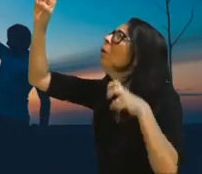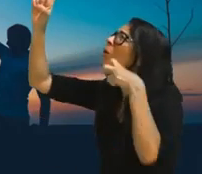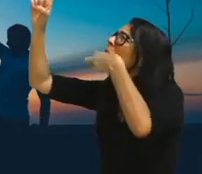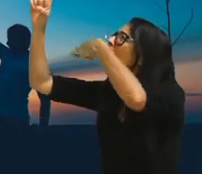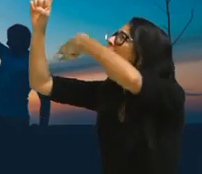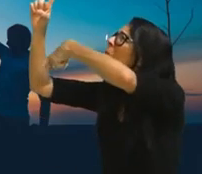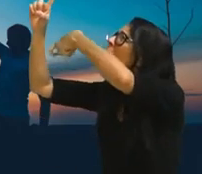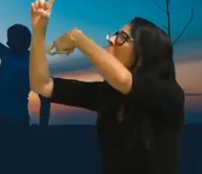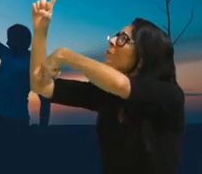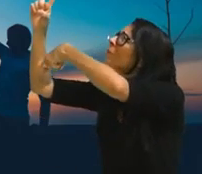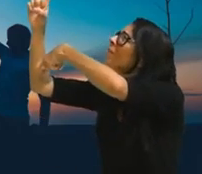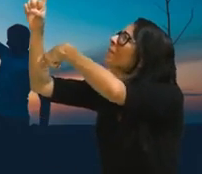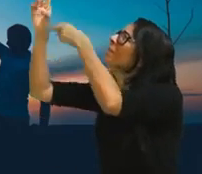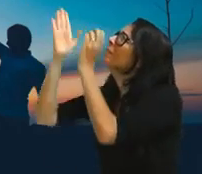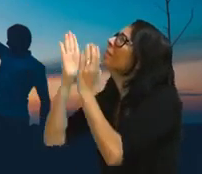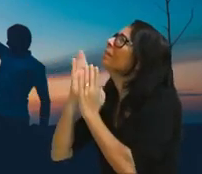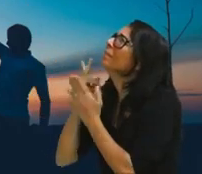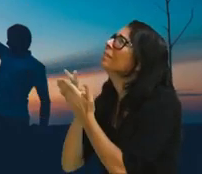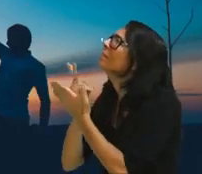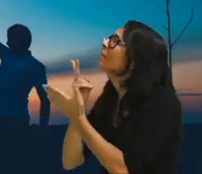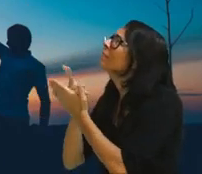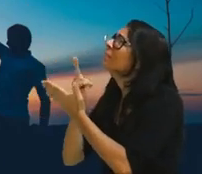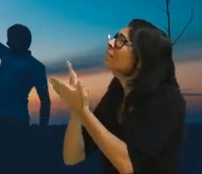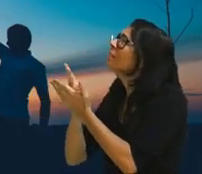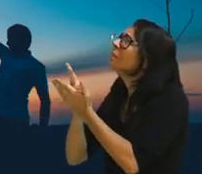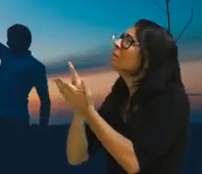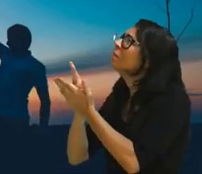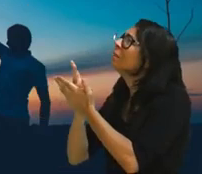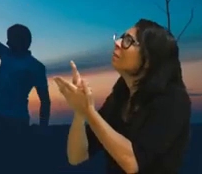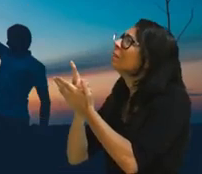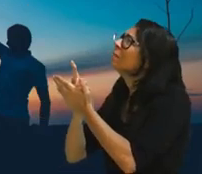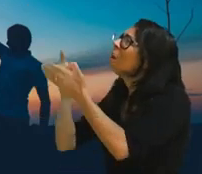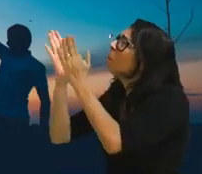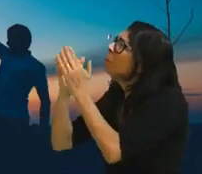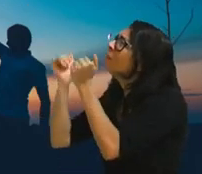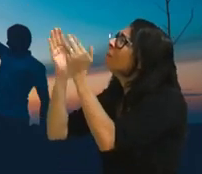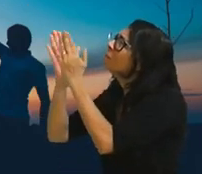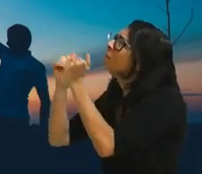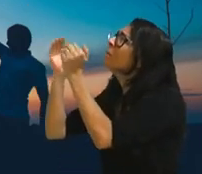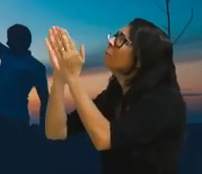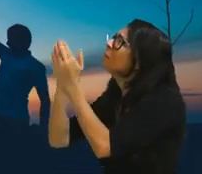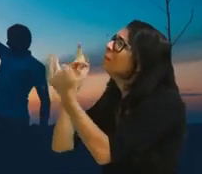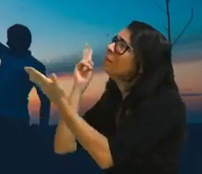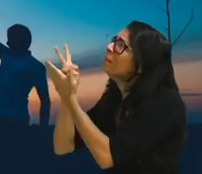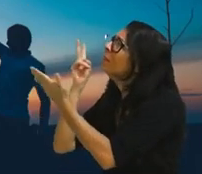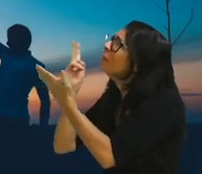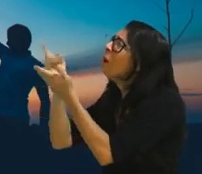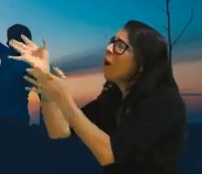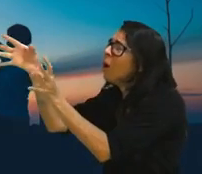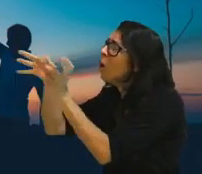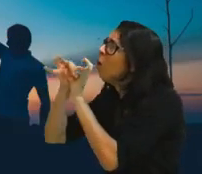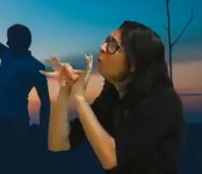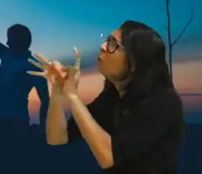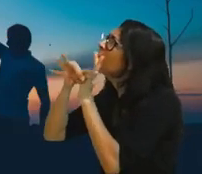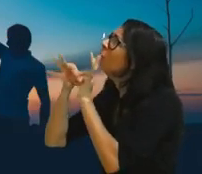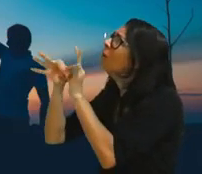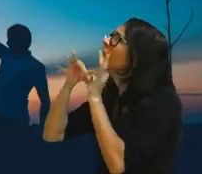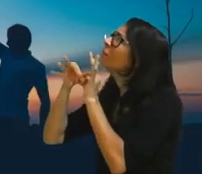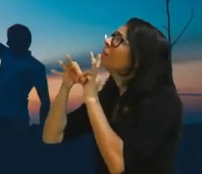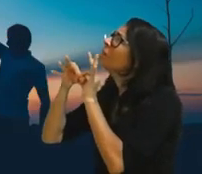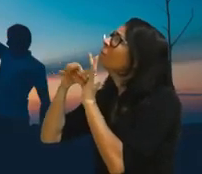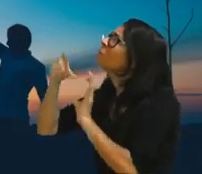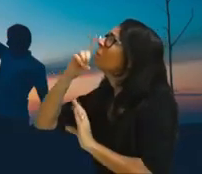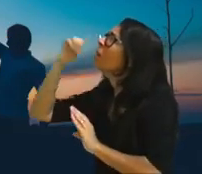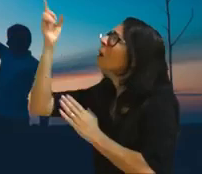chegar, é os filhos que se tornaram nesse período rebeldes, é filhos que não conseguem compreender essa situação,